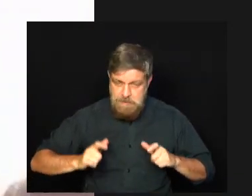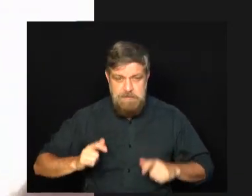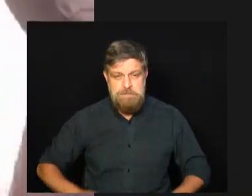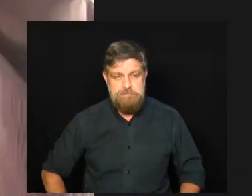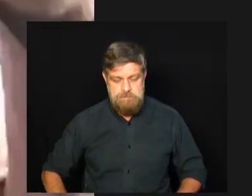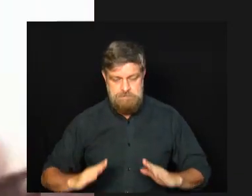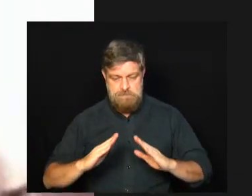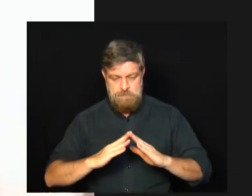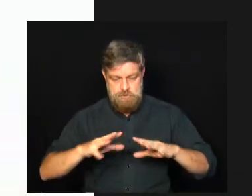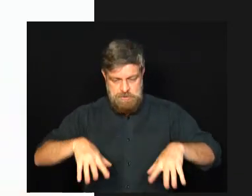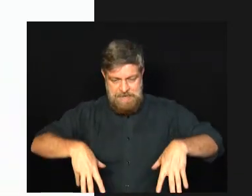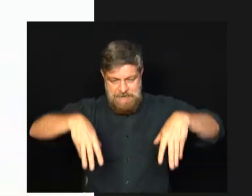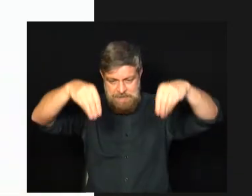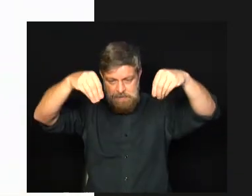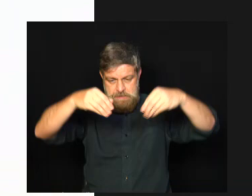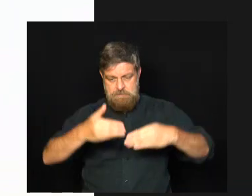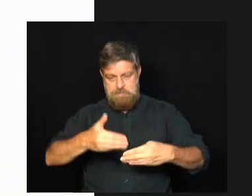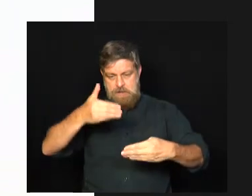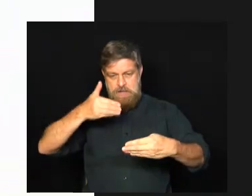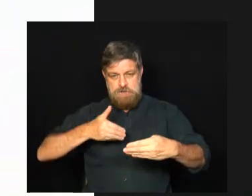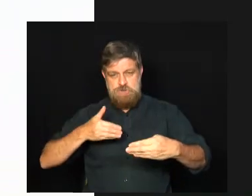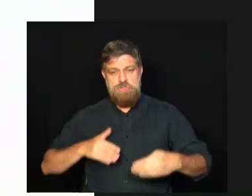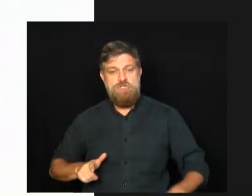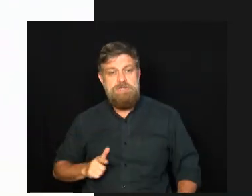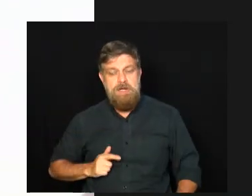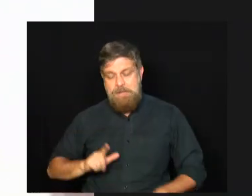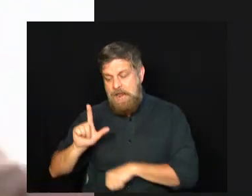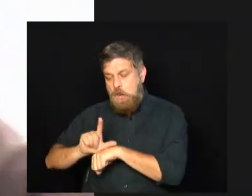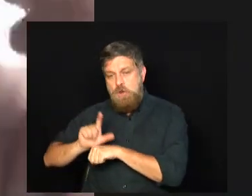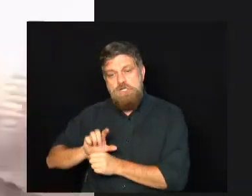da catedral, em frente quase a Pernambucano, né?